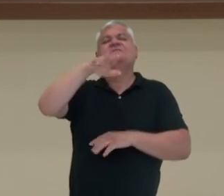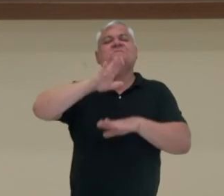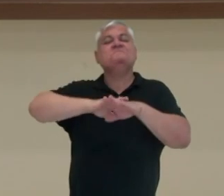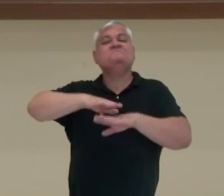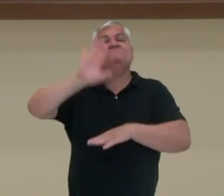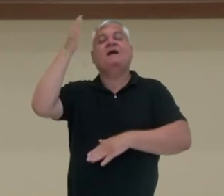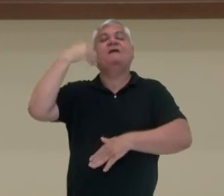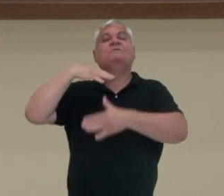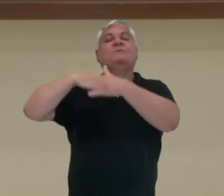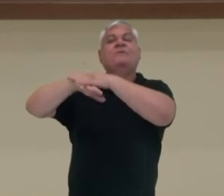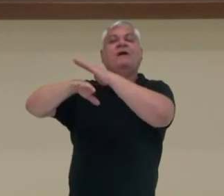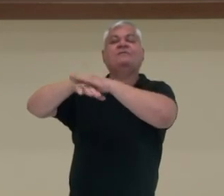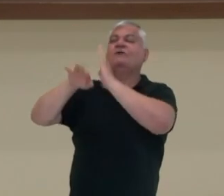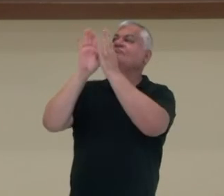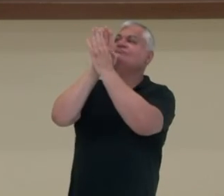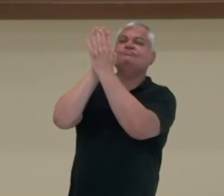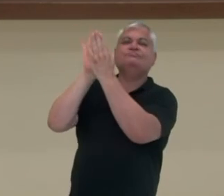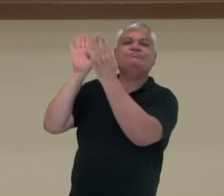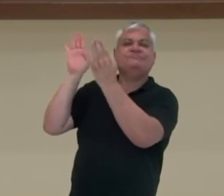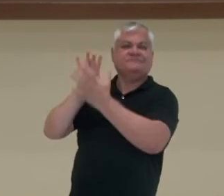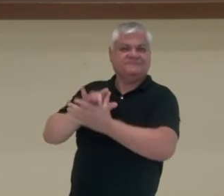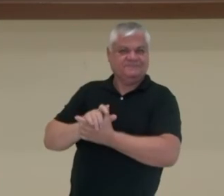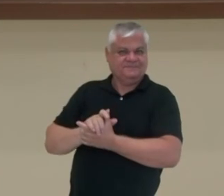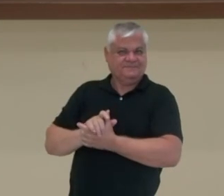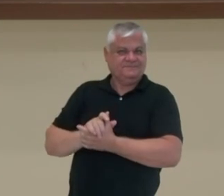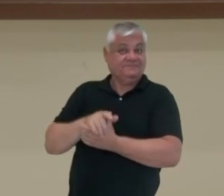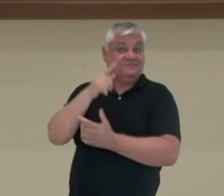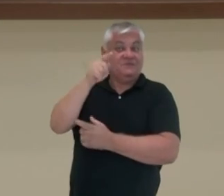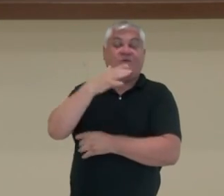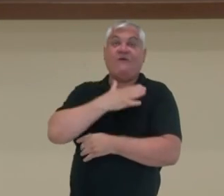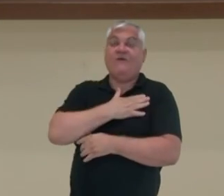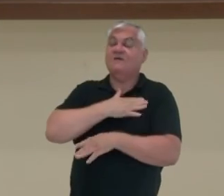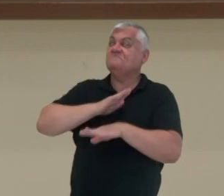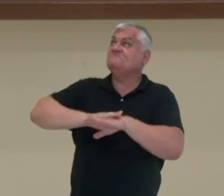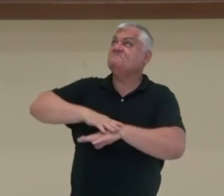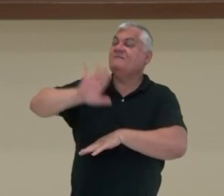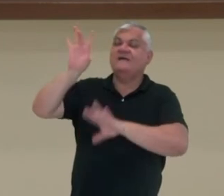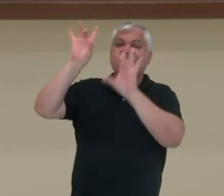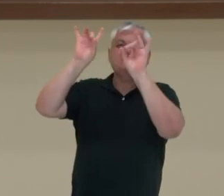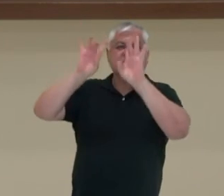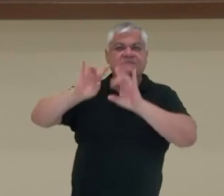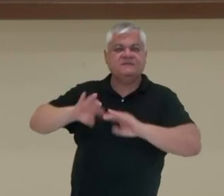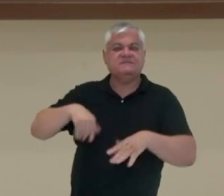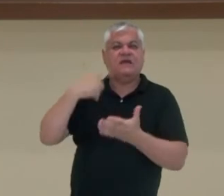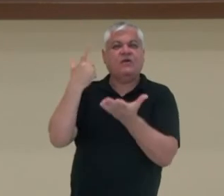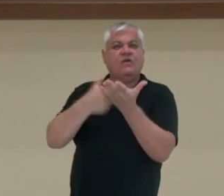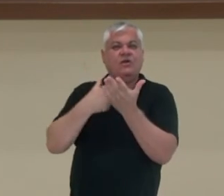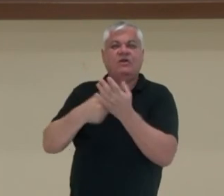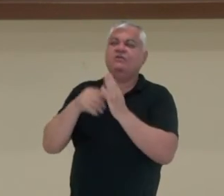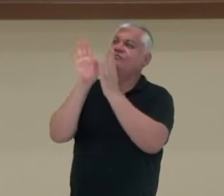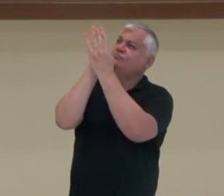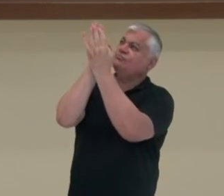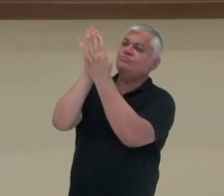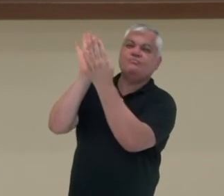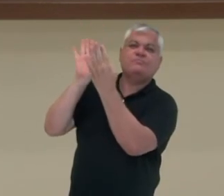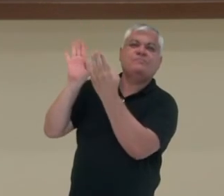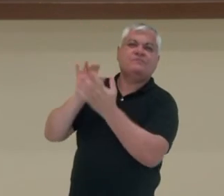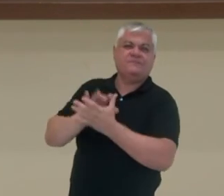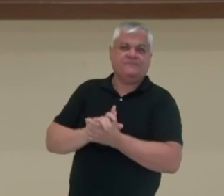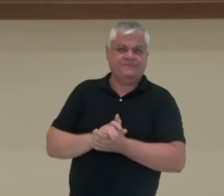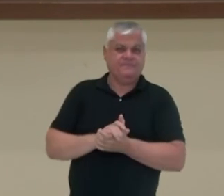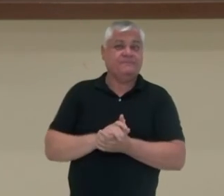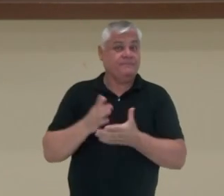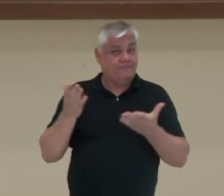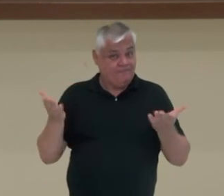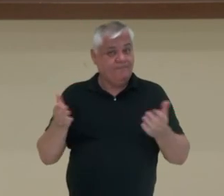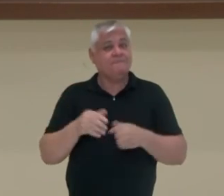mais colecionou? Aquela sua célebre coleção que está aí na sua biblioteca. Então isso